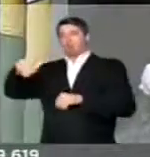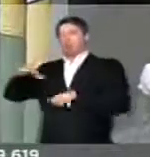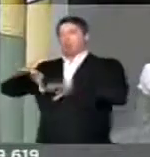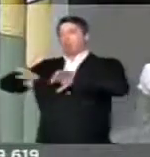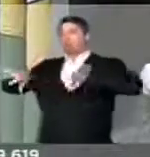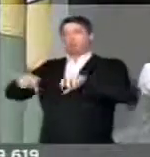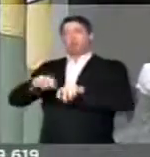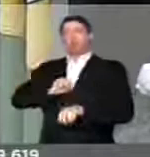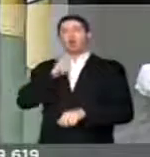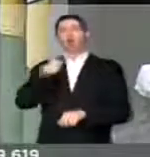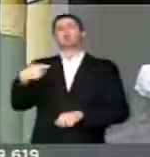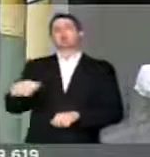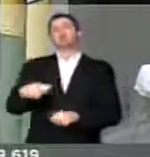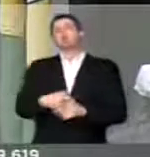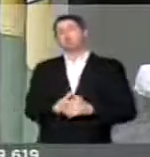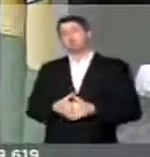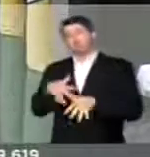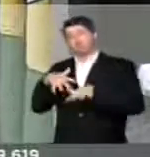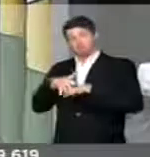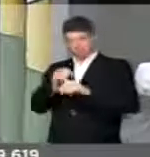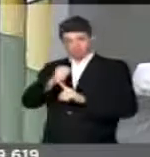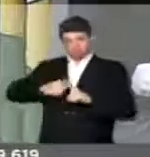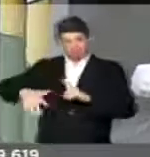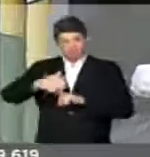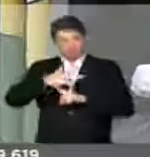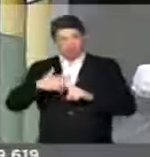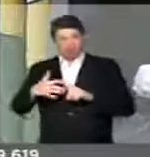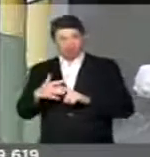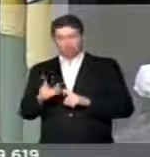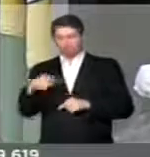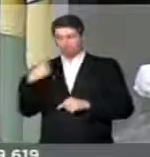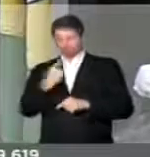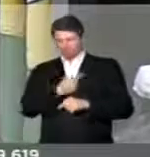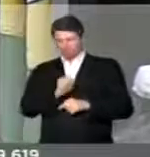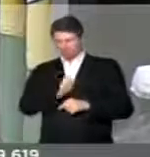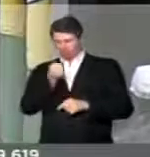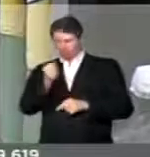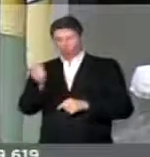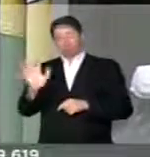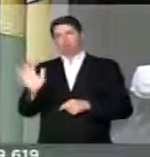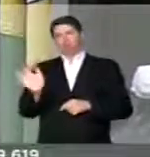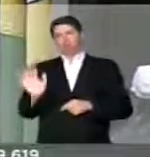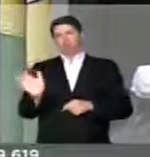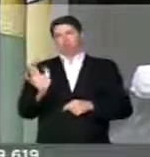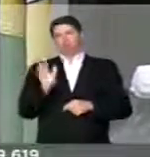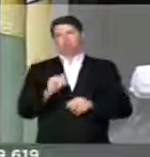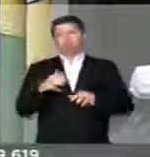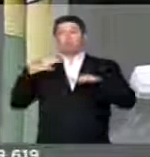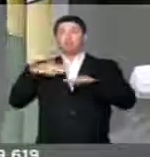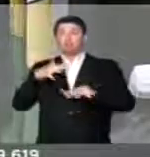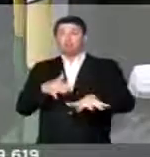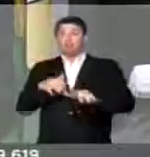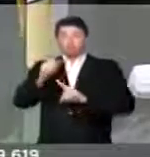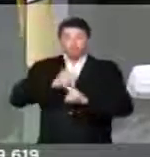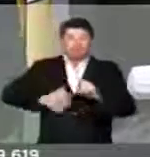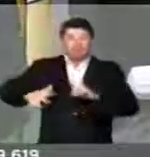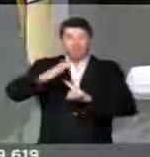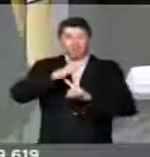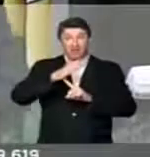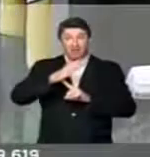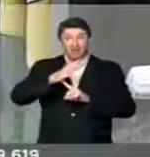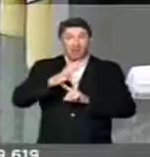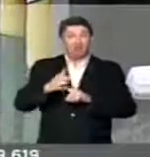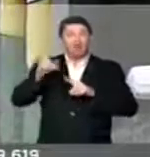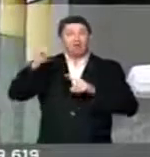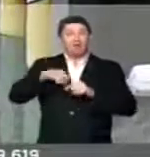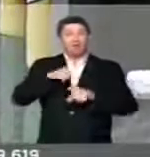Quem é que está com ódio dos movimentos sociais? Nós não. Os movimentos sociais, através